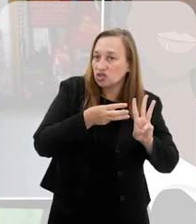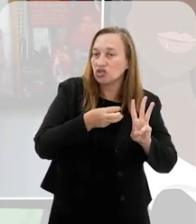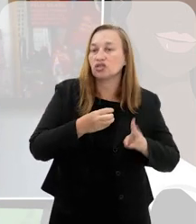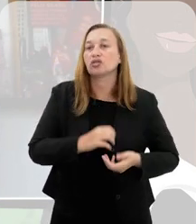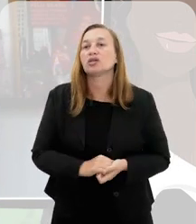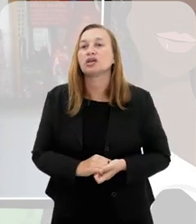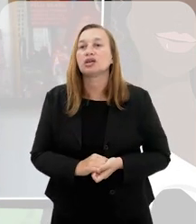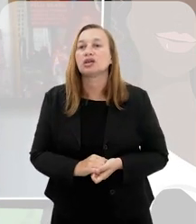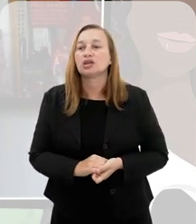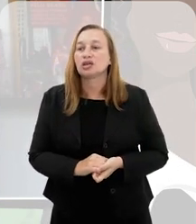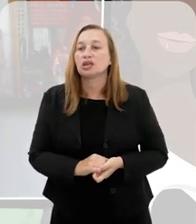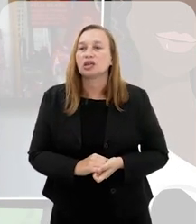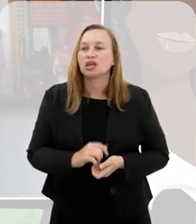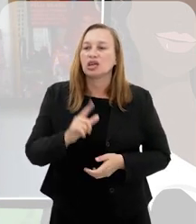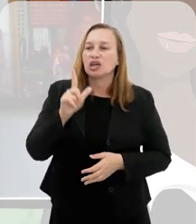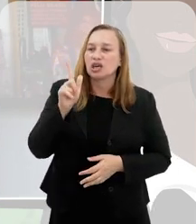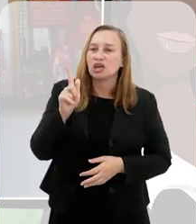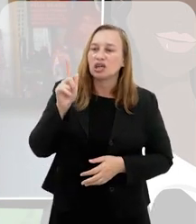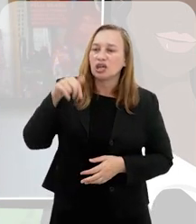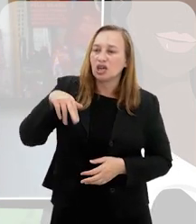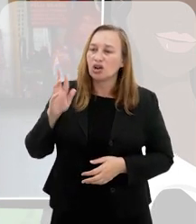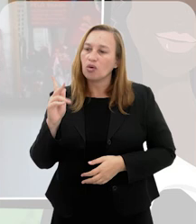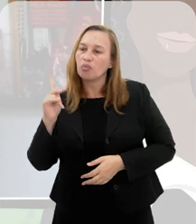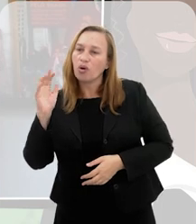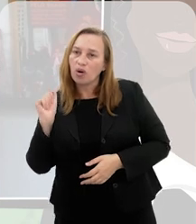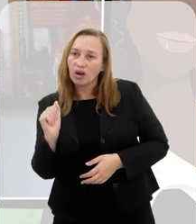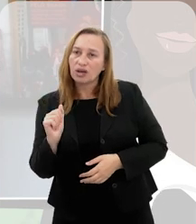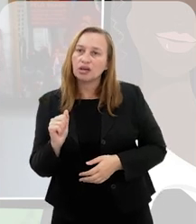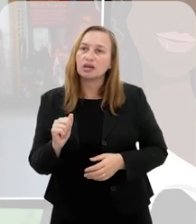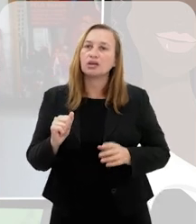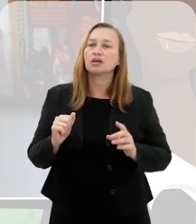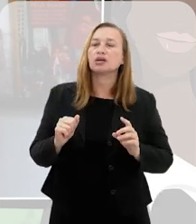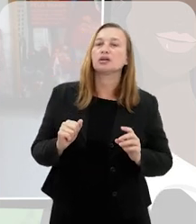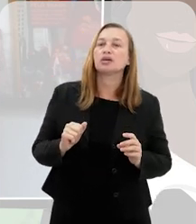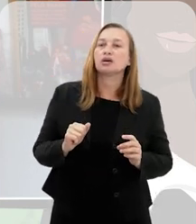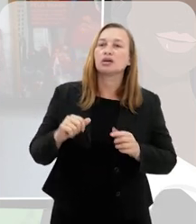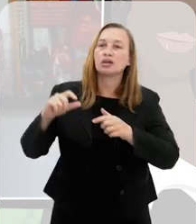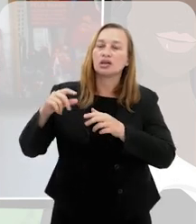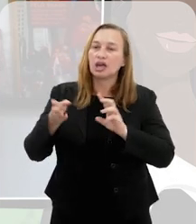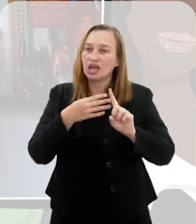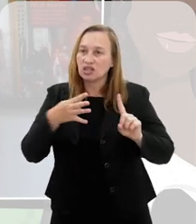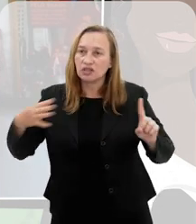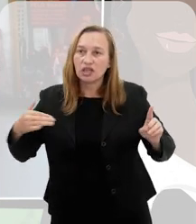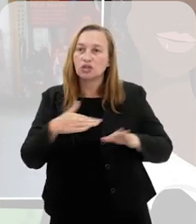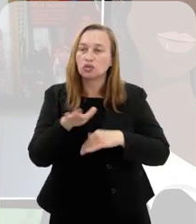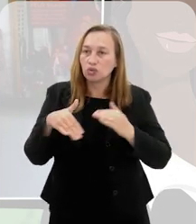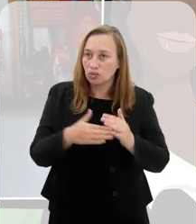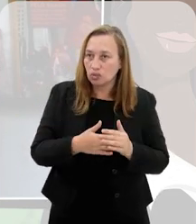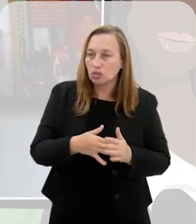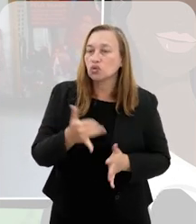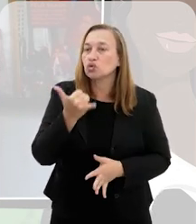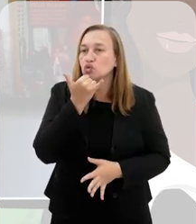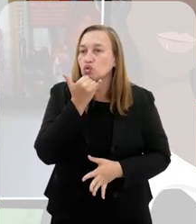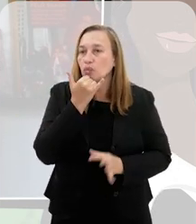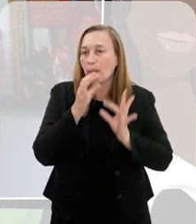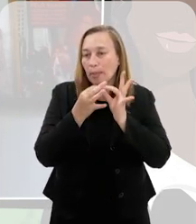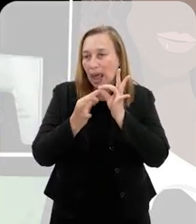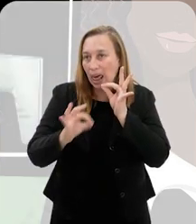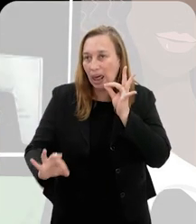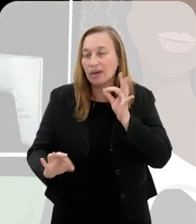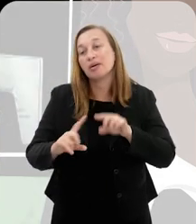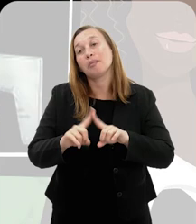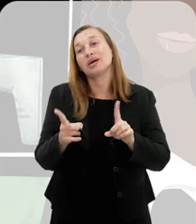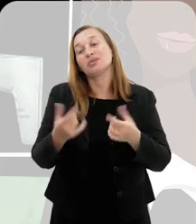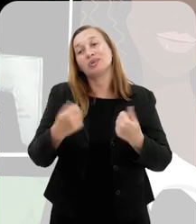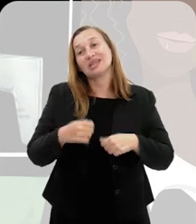recortes: negras, indígenas, quilombolas, povos originários, LGBT, todas,